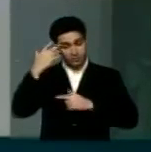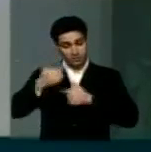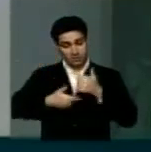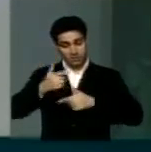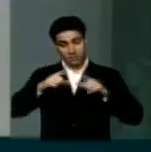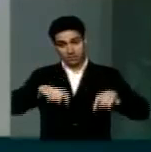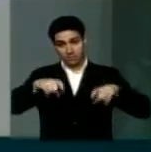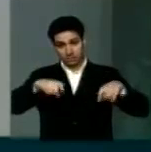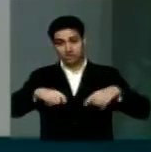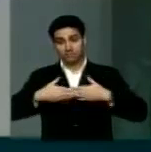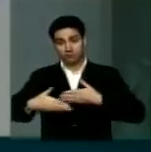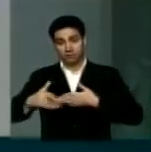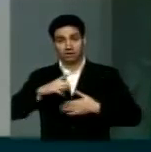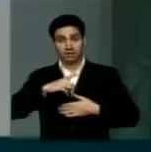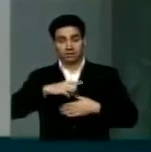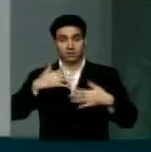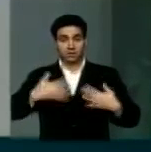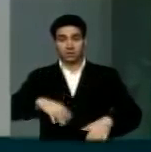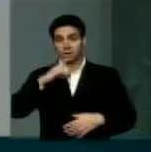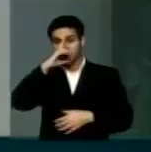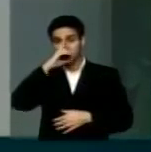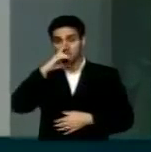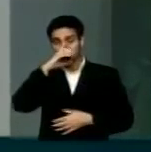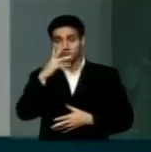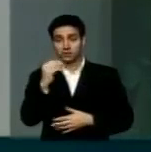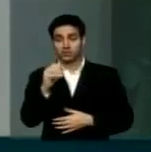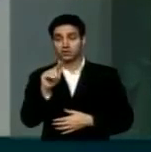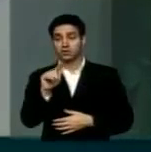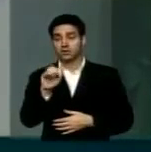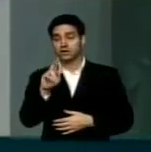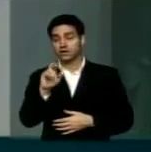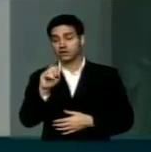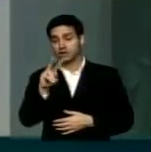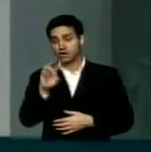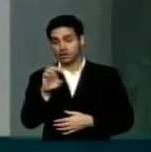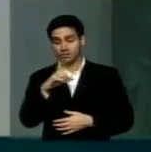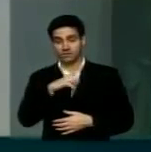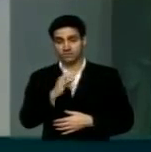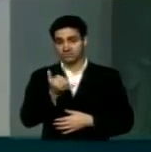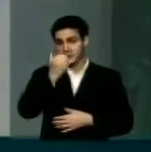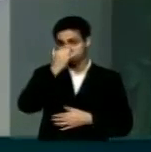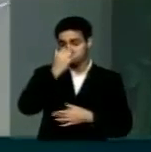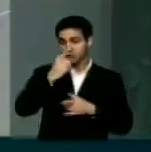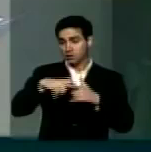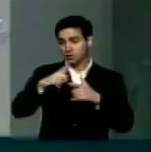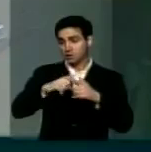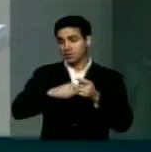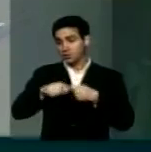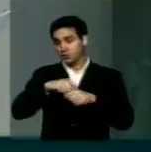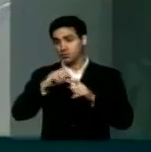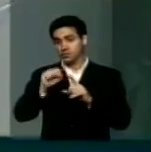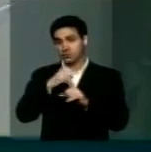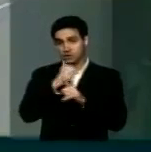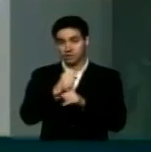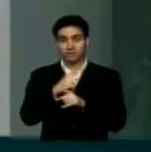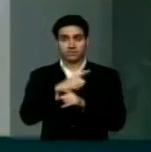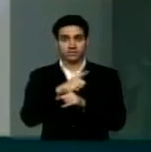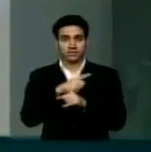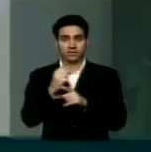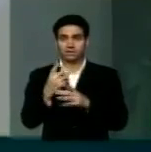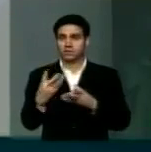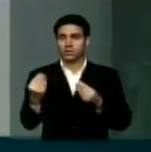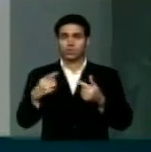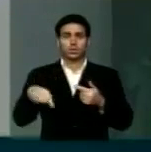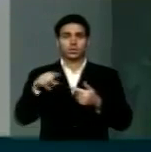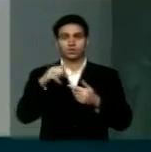cada vez mais em risco. O cenário é grave. As consequências econômicas e sociais indicam violento endividamento